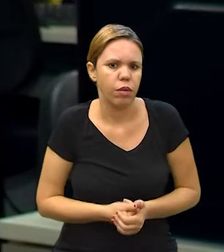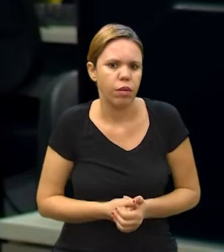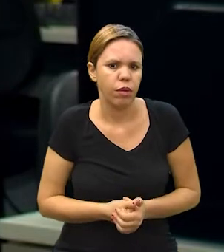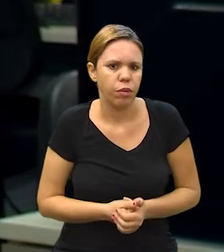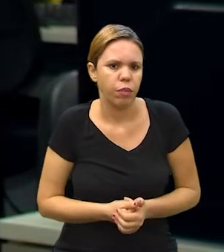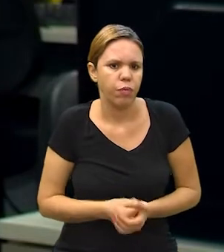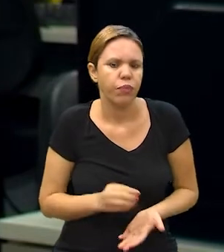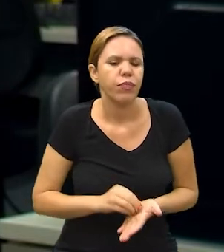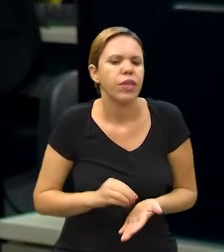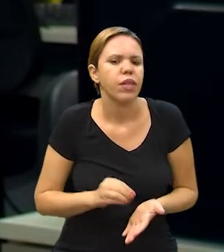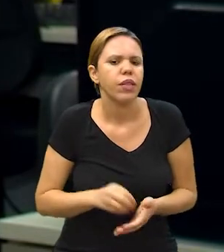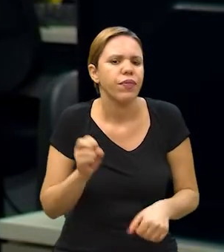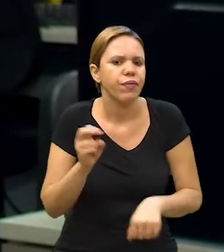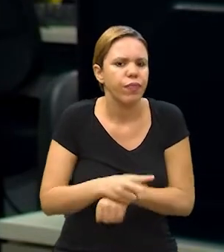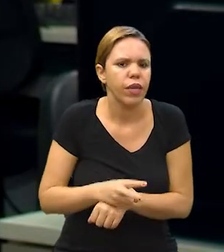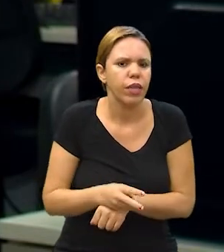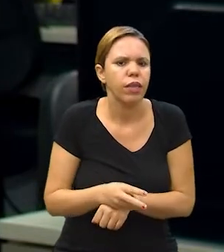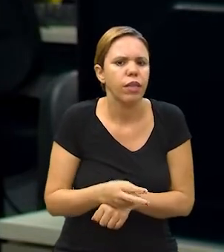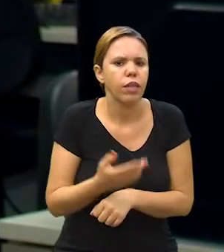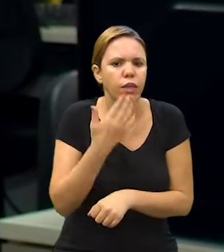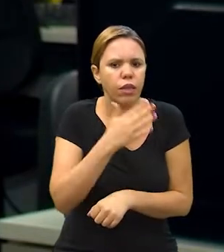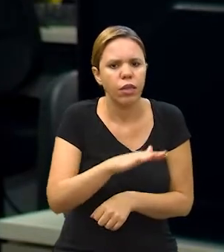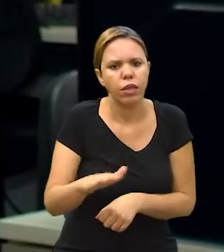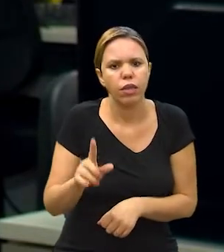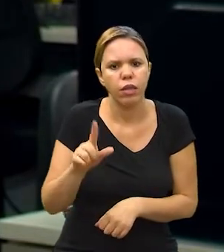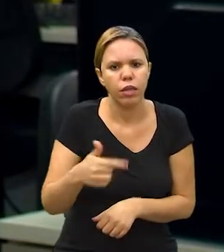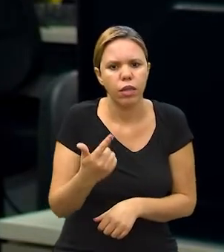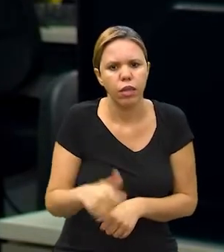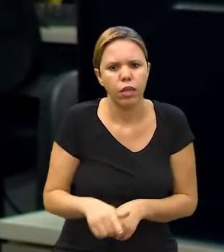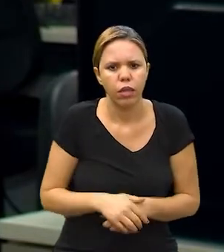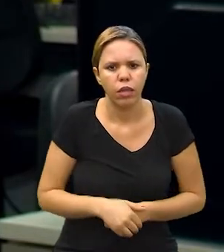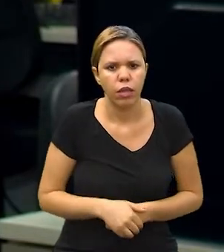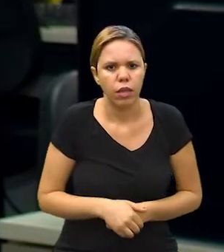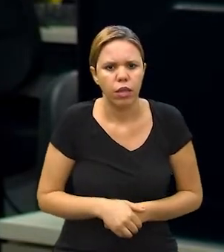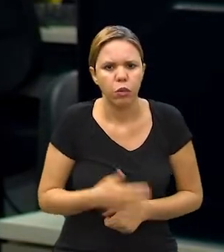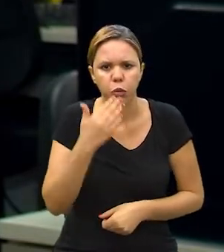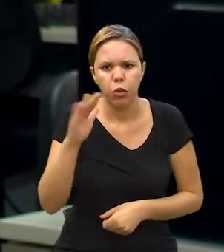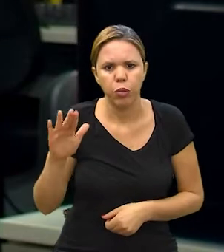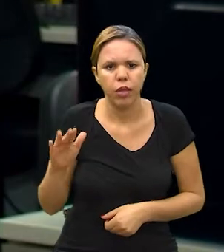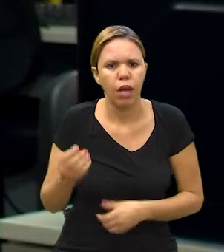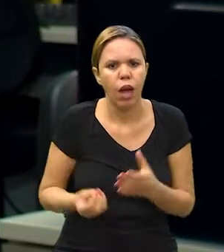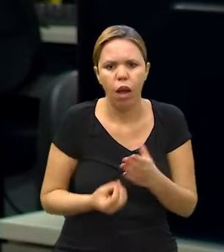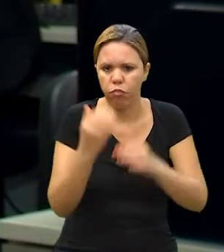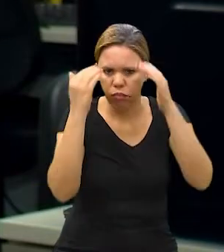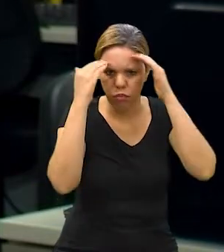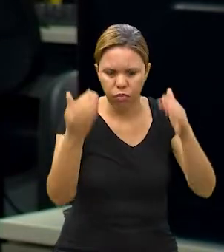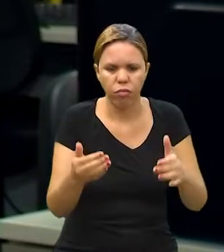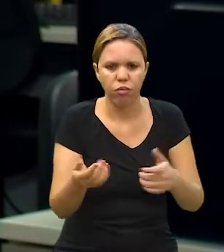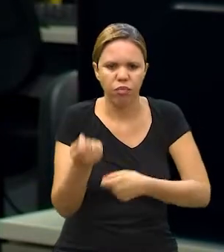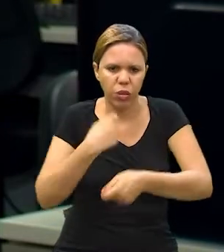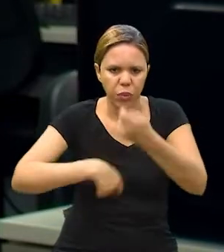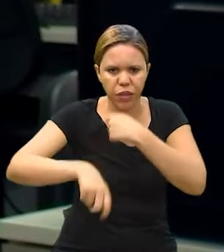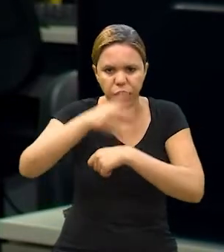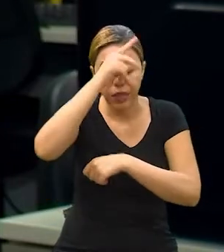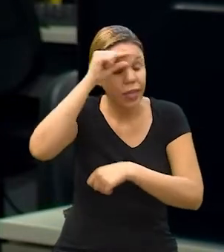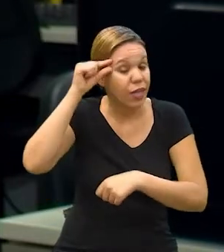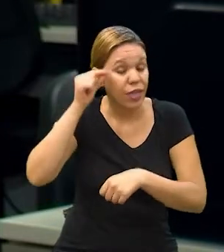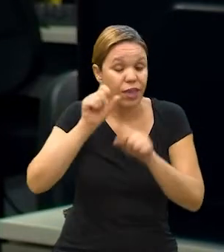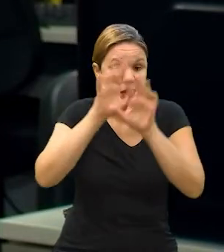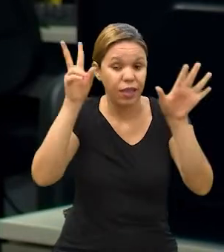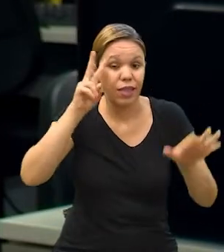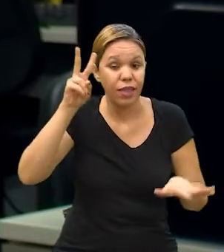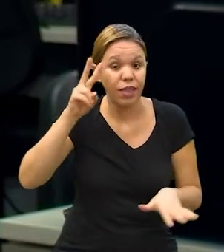do déficit de vagas de creche é mais uma, vamos dizer, uma promessa não cumprida da administração Jonas Donizete, né? Eu me lembro claramente